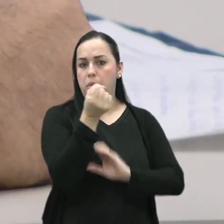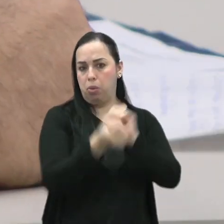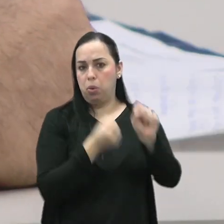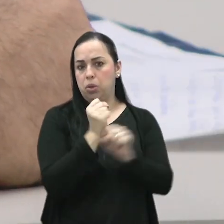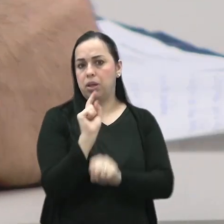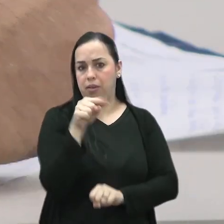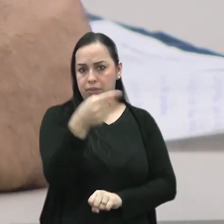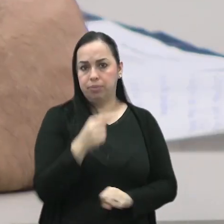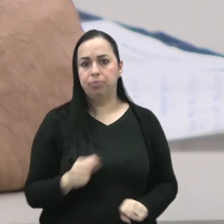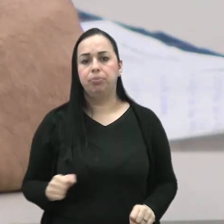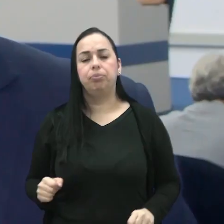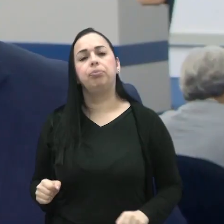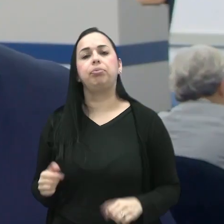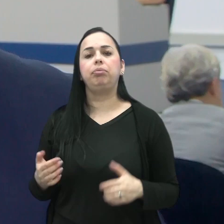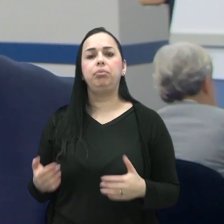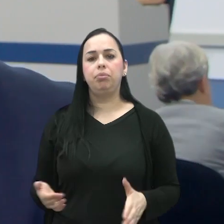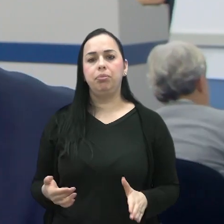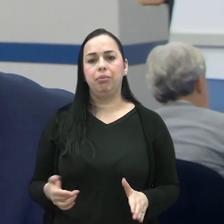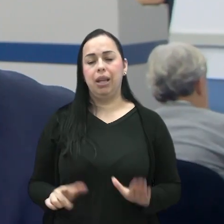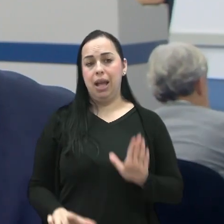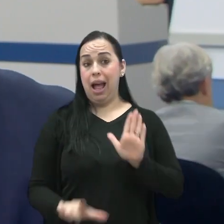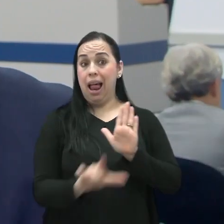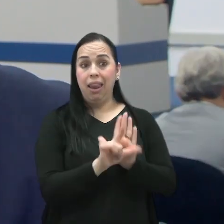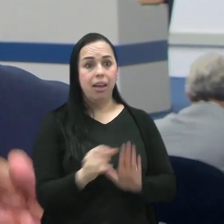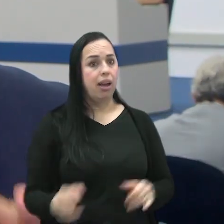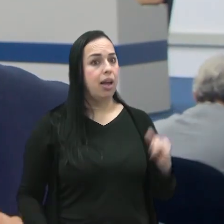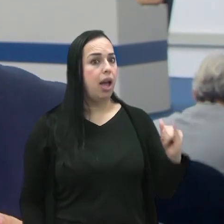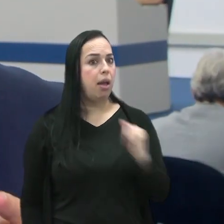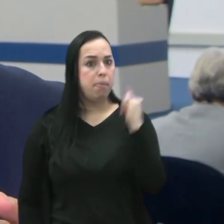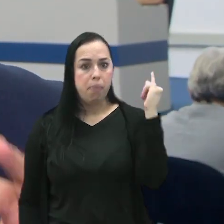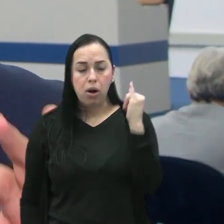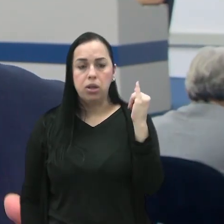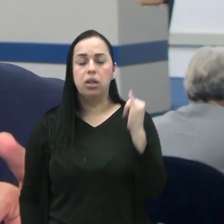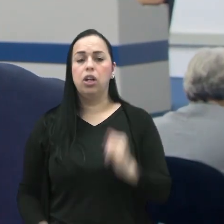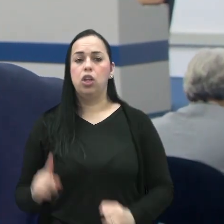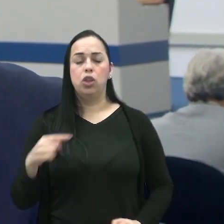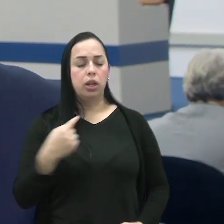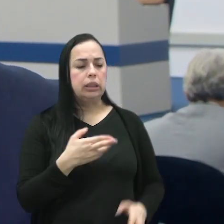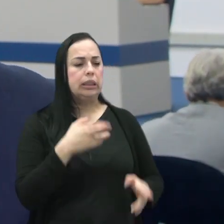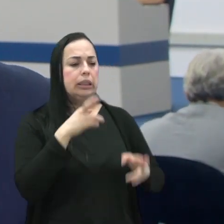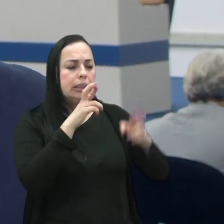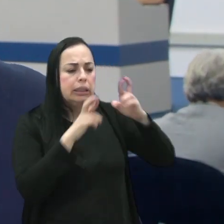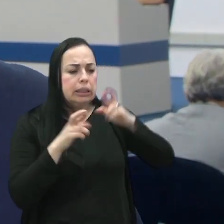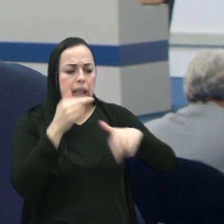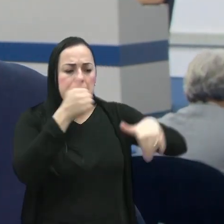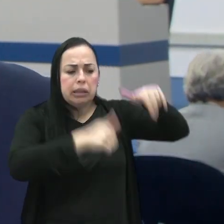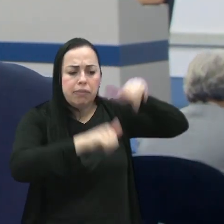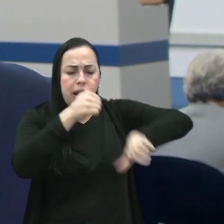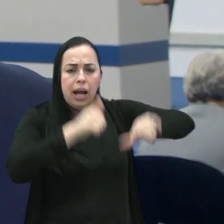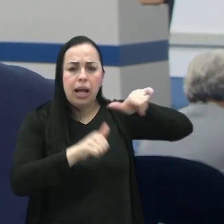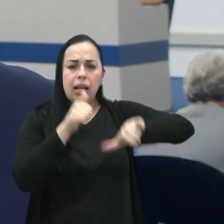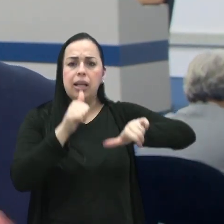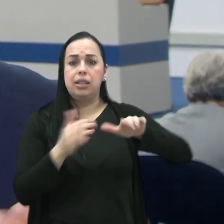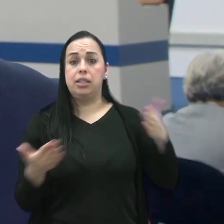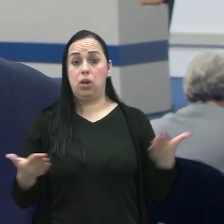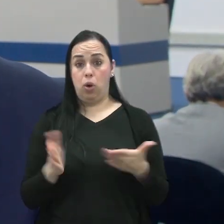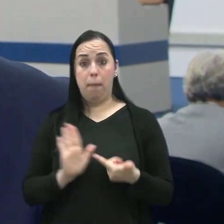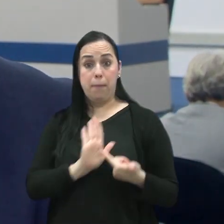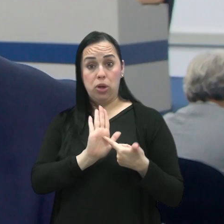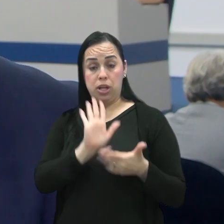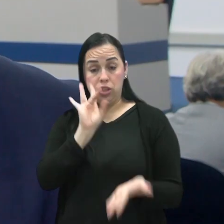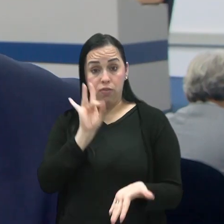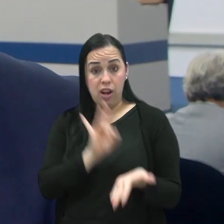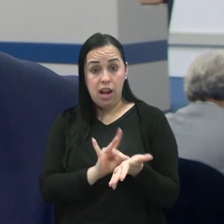dos gastos públicos. A lei de diretrizes orçamentárias é fundamental a gente acompanhar de perto para a gente poder agora, nesse momento,